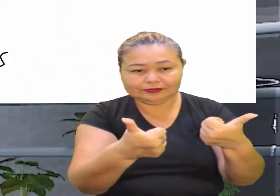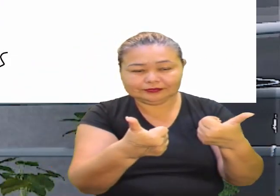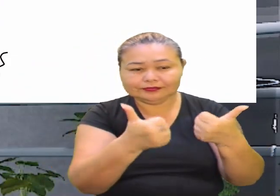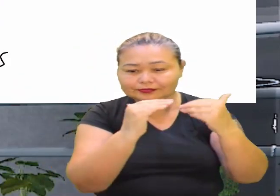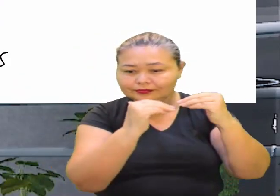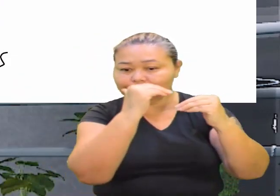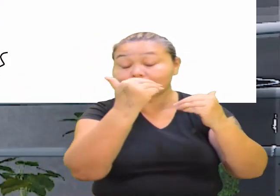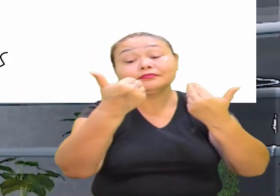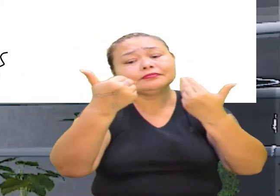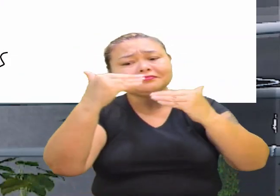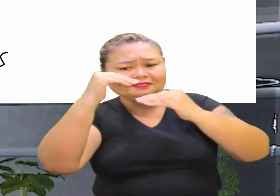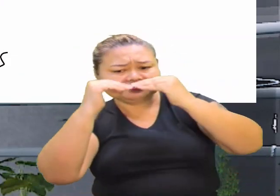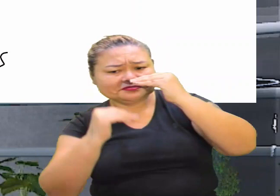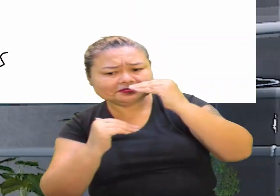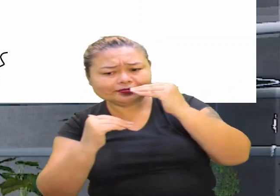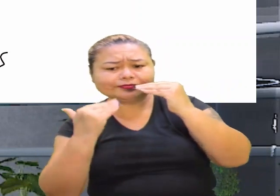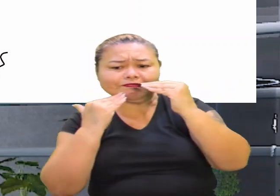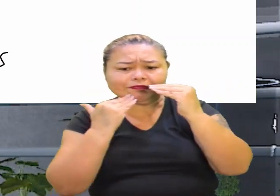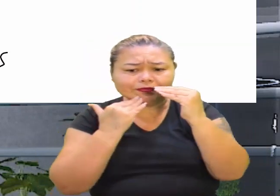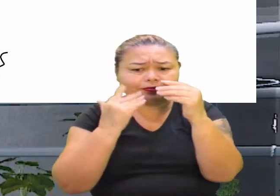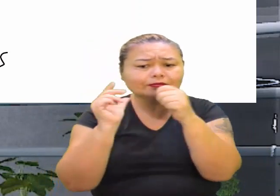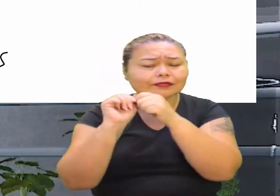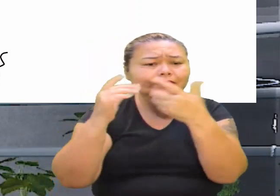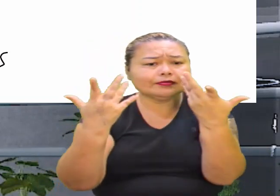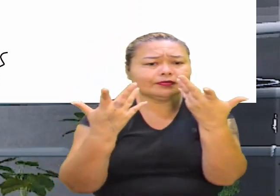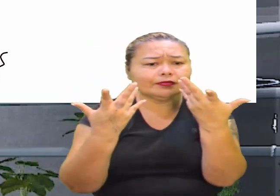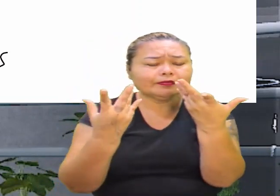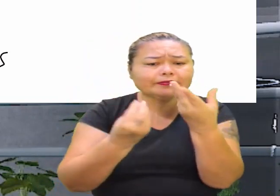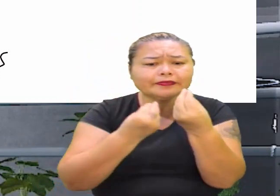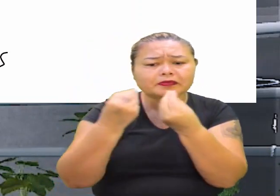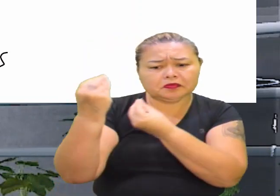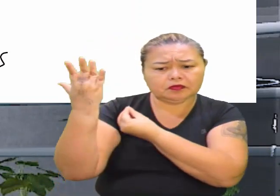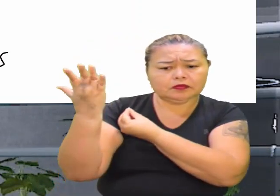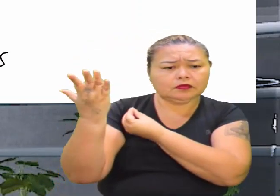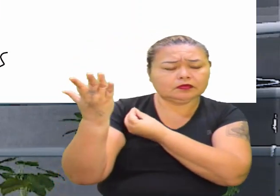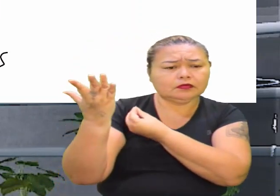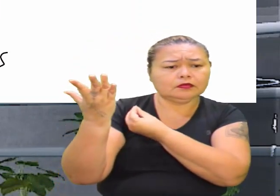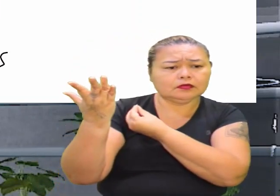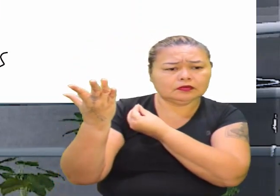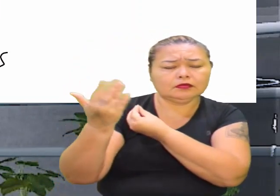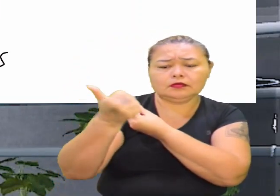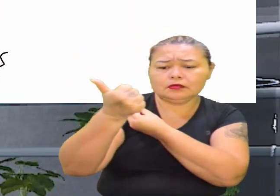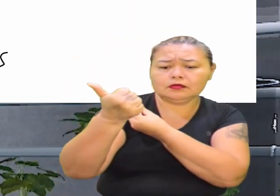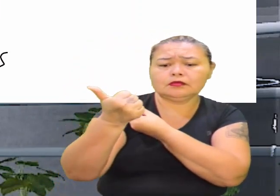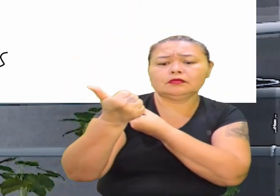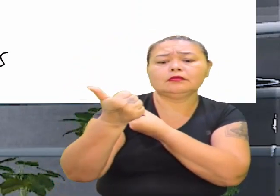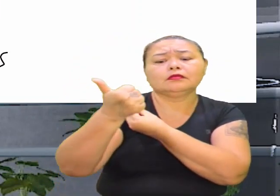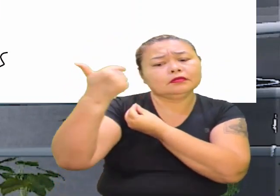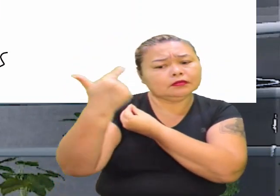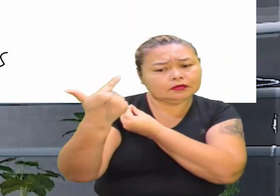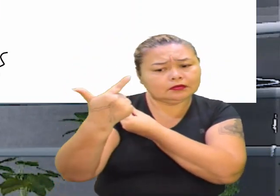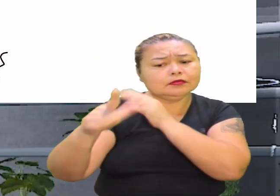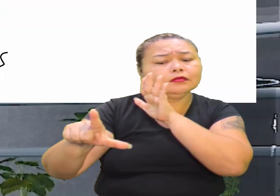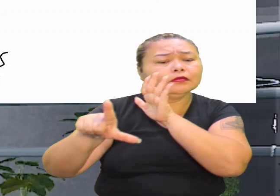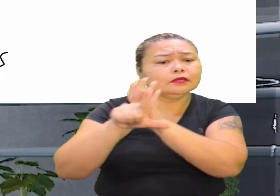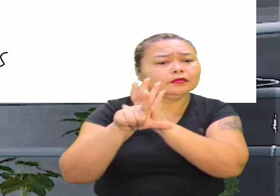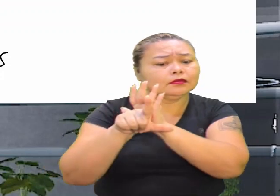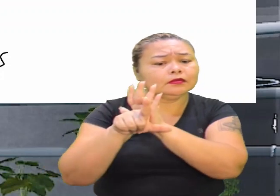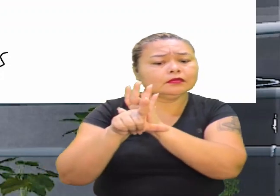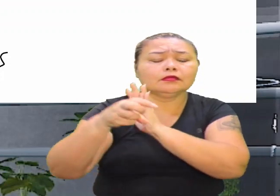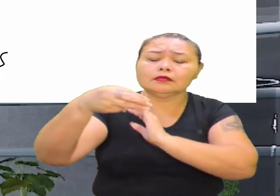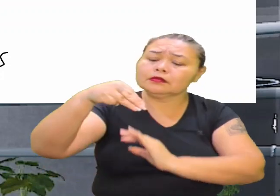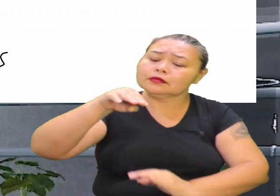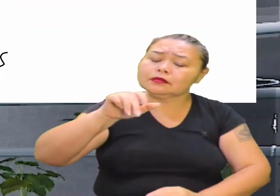as deficiências, professor? Como é que esse trabalho da primeira lei e da segunda lei de